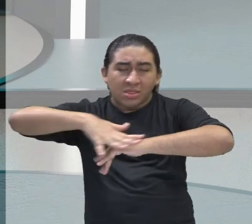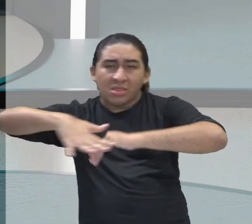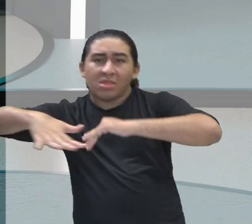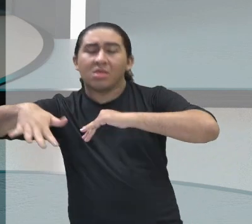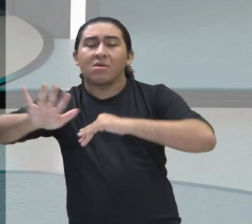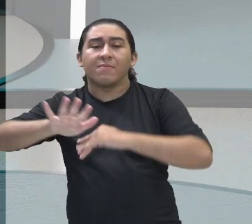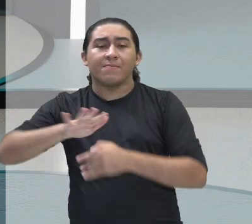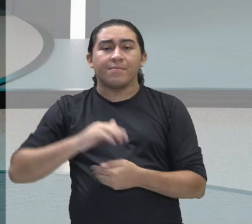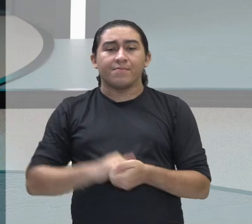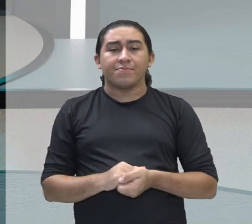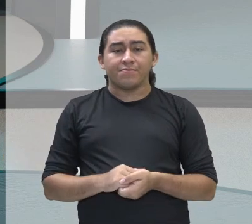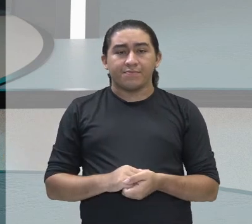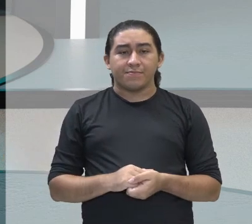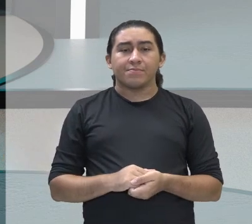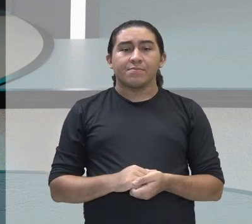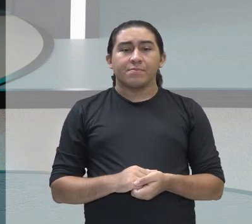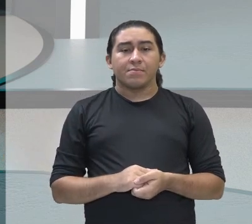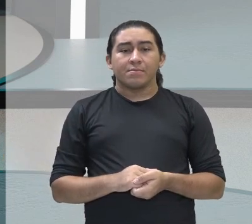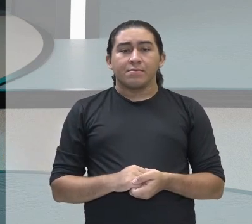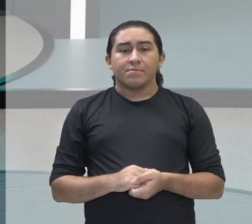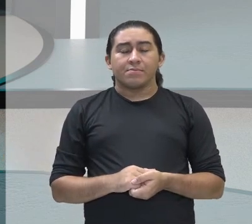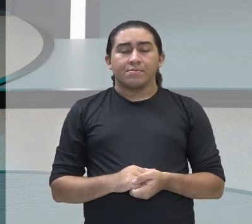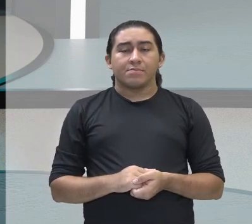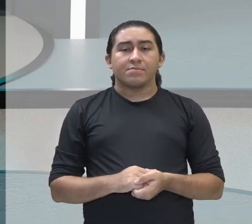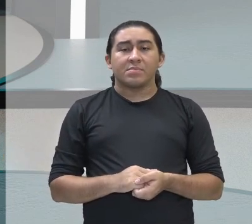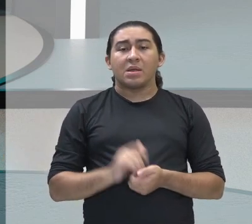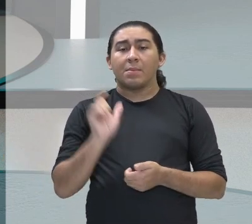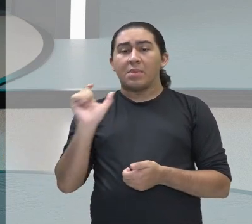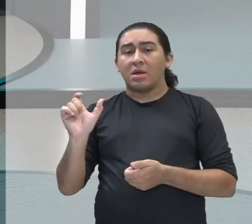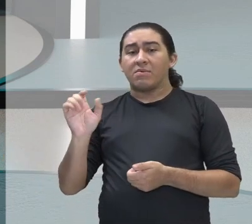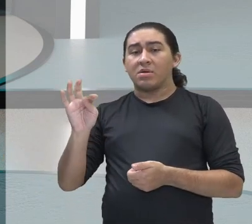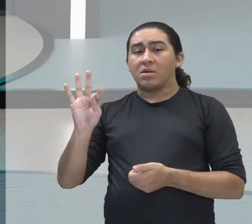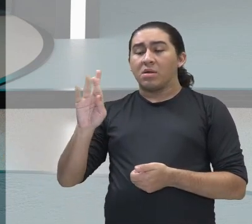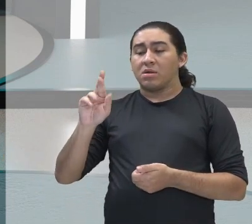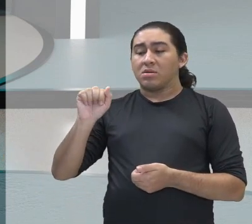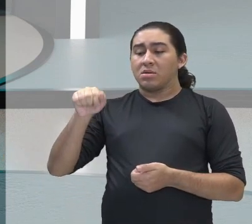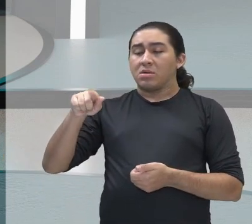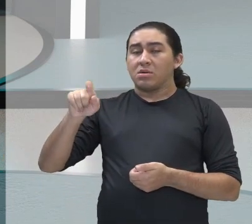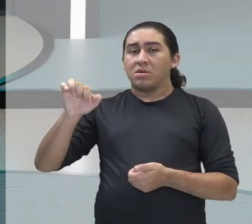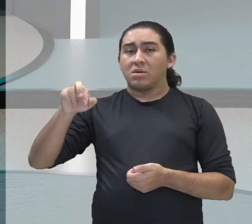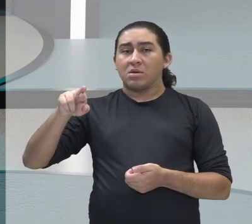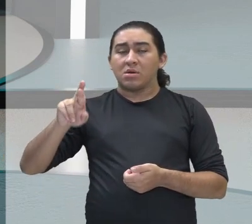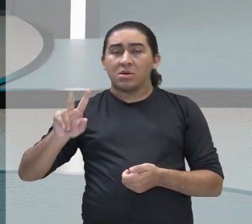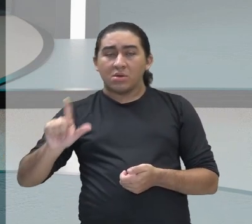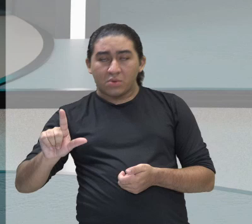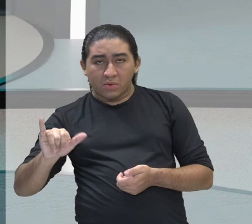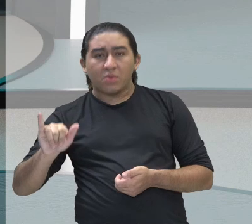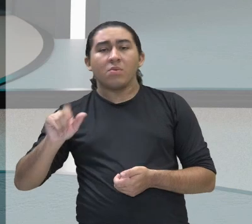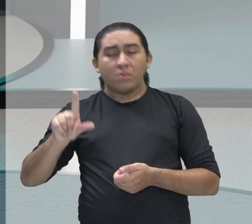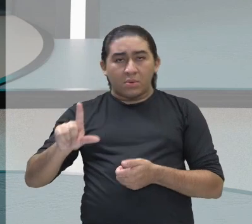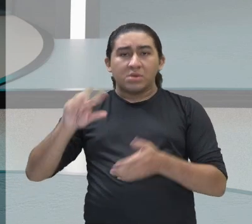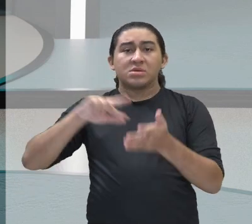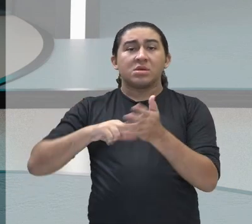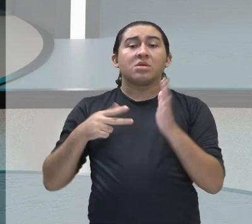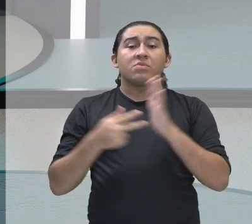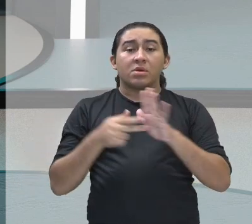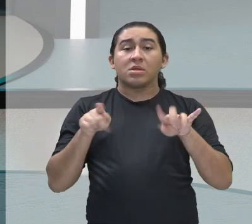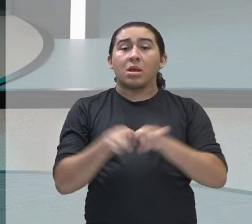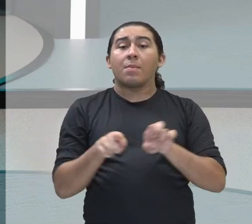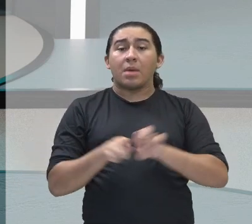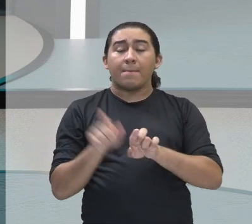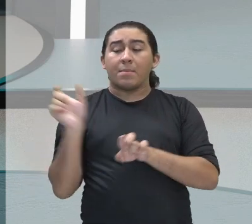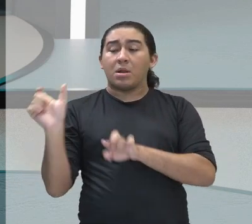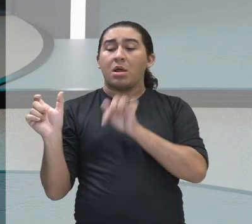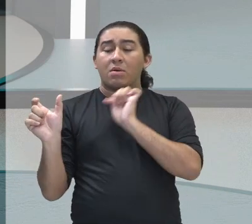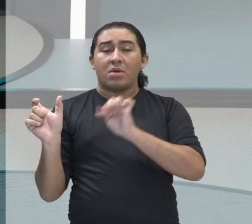do tranquil. Essa palavrinha relembra muito a palavra tranquilo e, de fato, ela tem esse significado, tá? Ela é uma palavra,